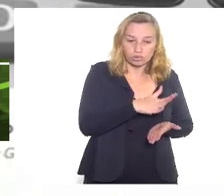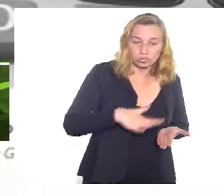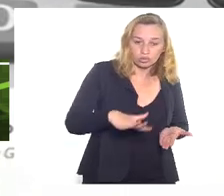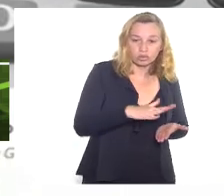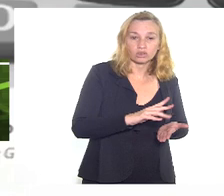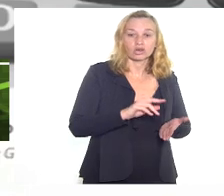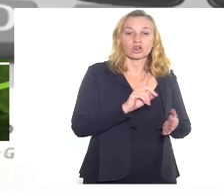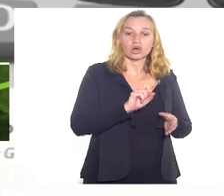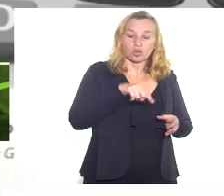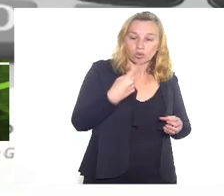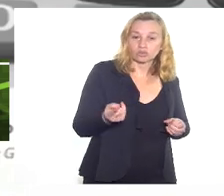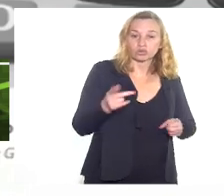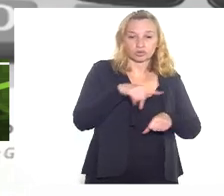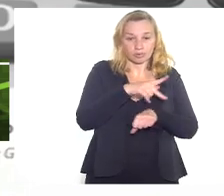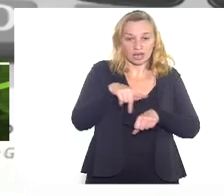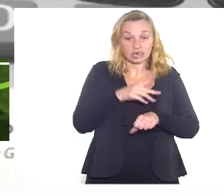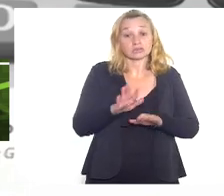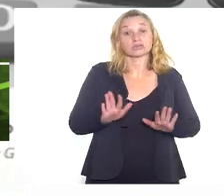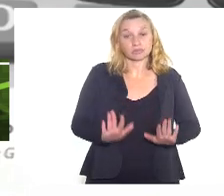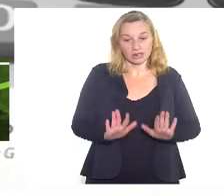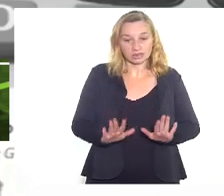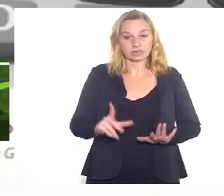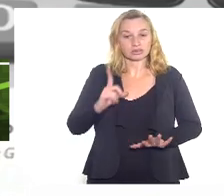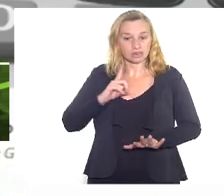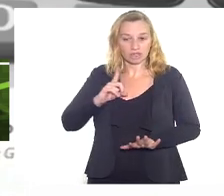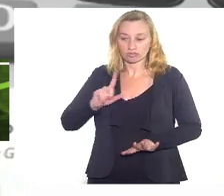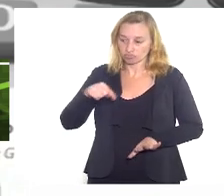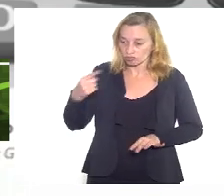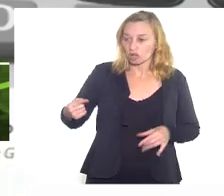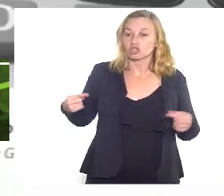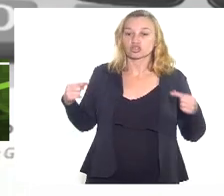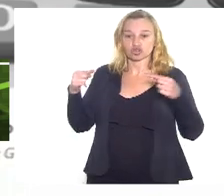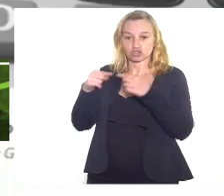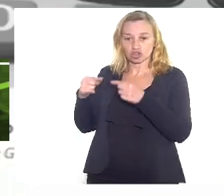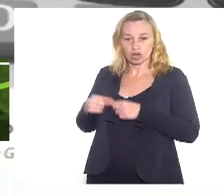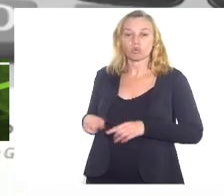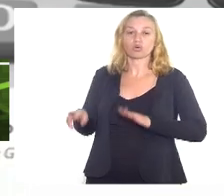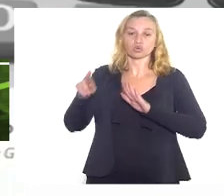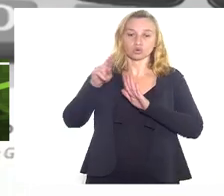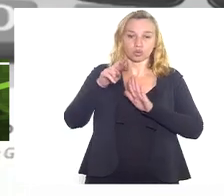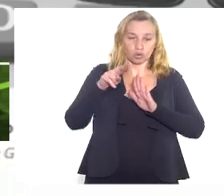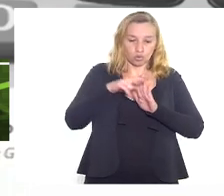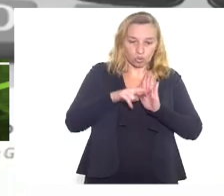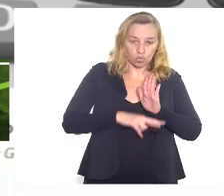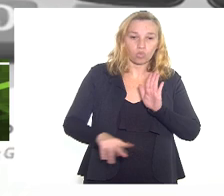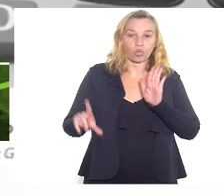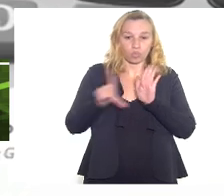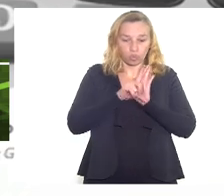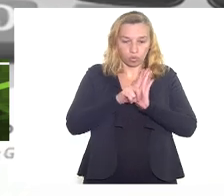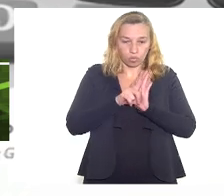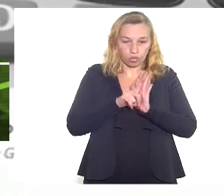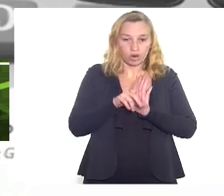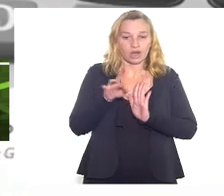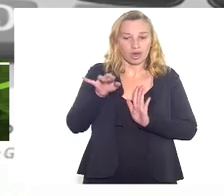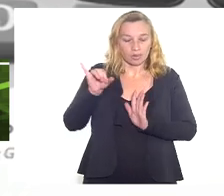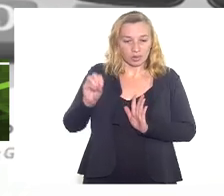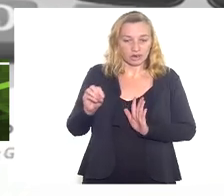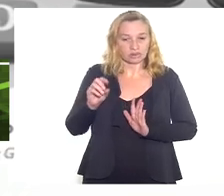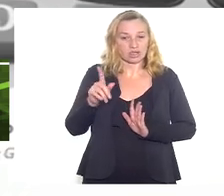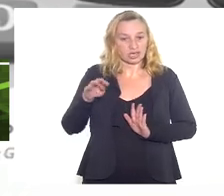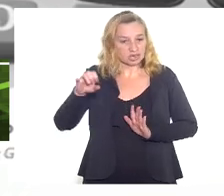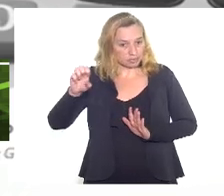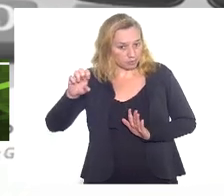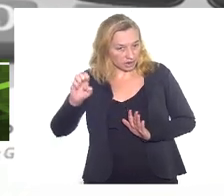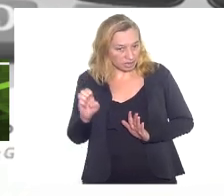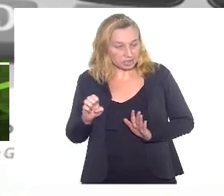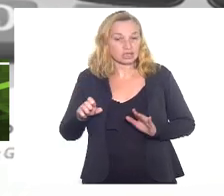países. No entanto, há, de acordo com a legislação que reza o Repetro SPED,